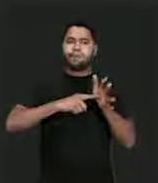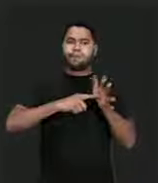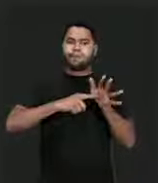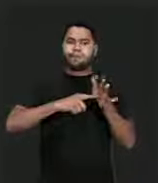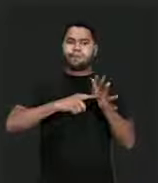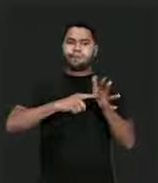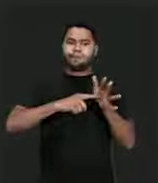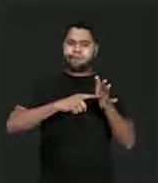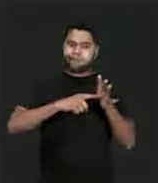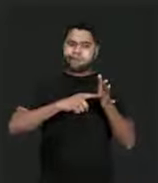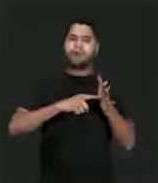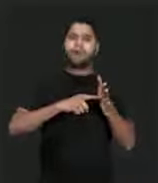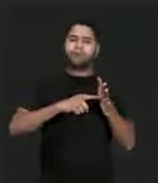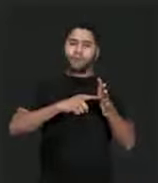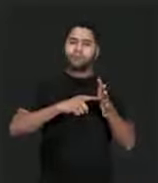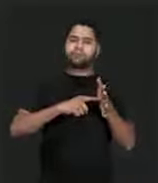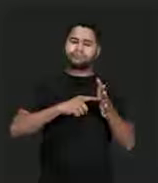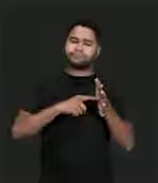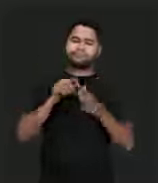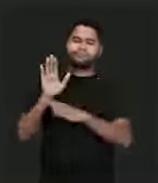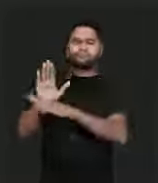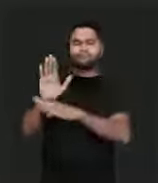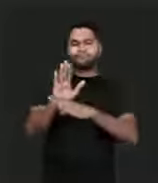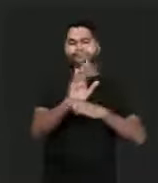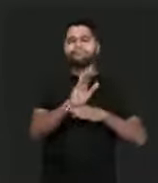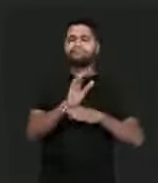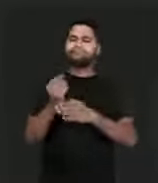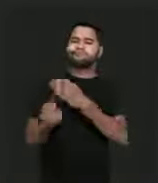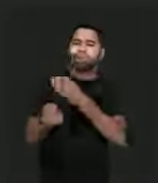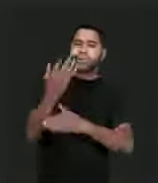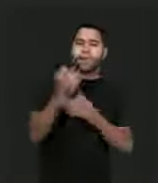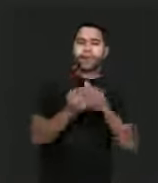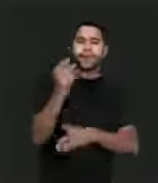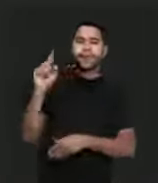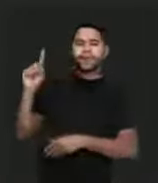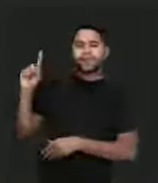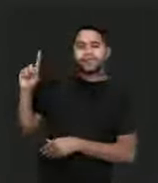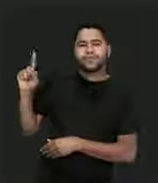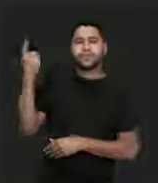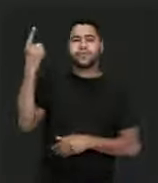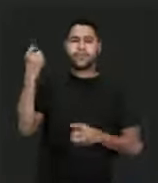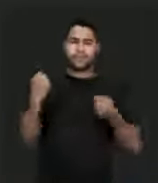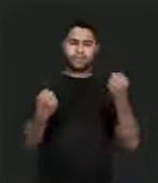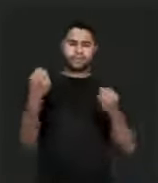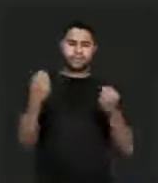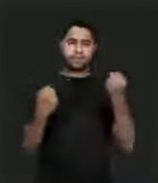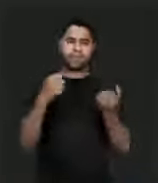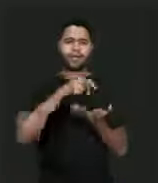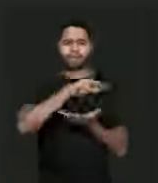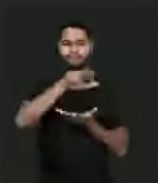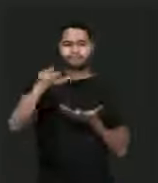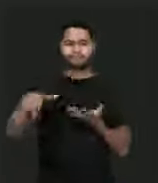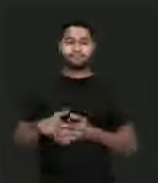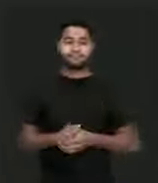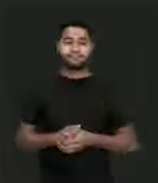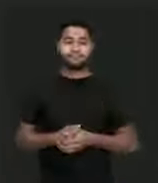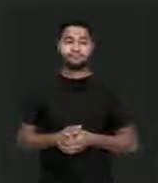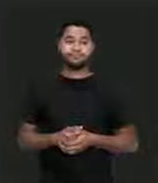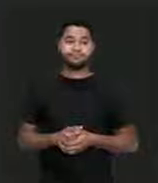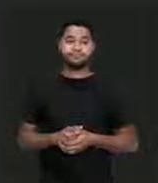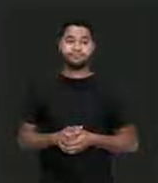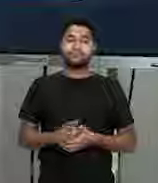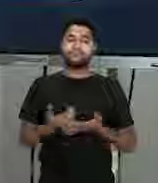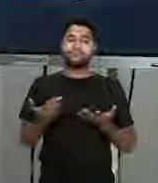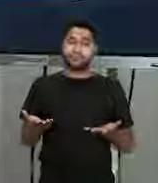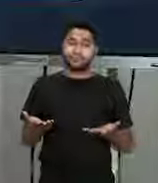interna favoreceram a fabricação dos primeiros automóveis. São os